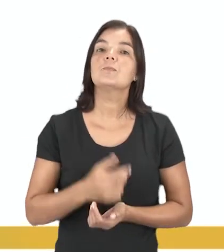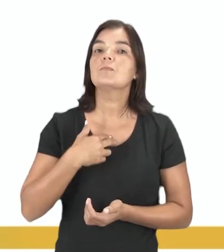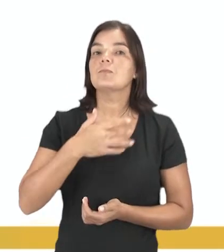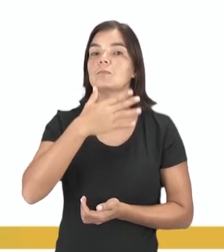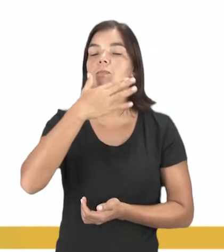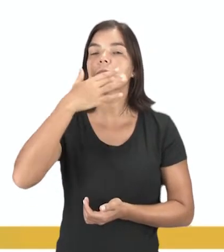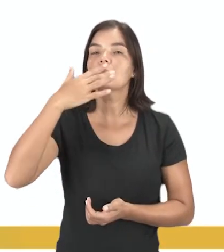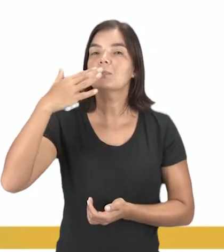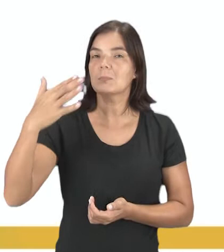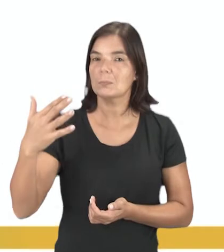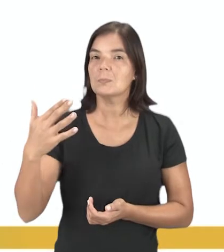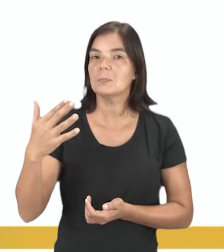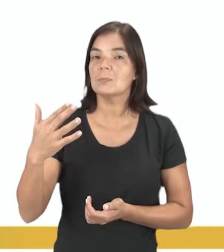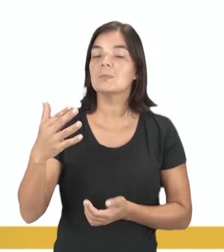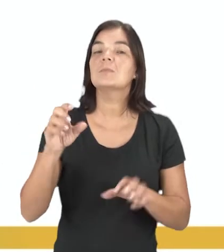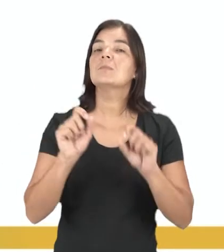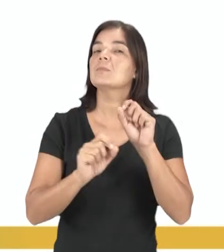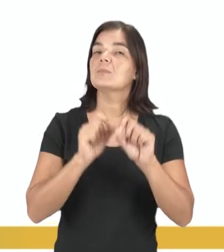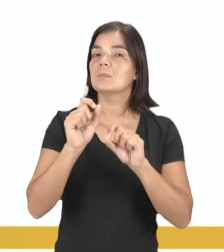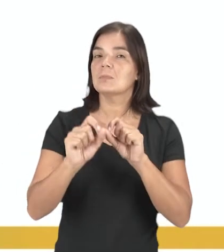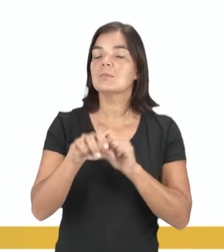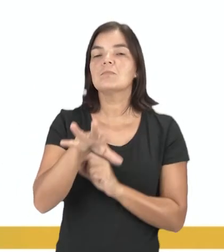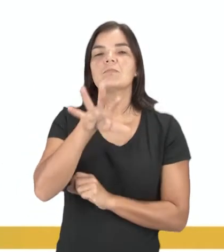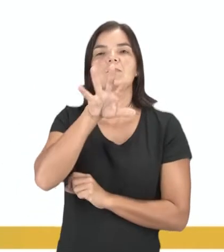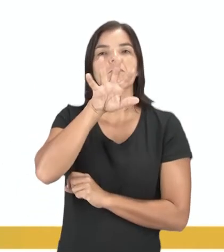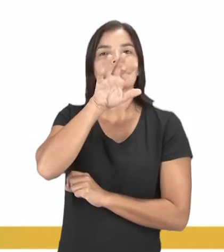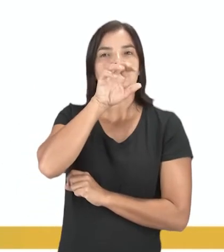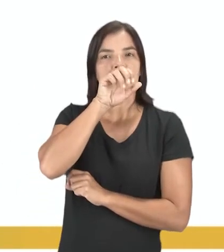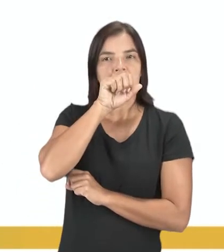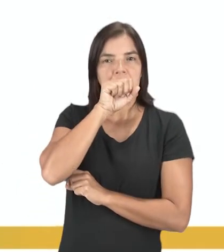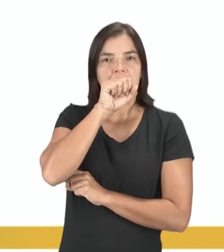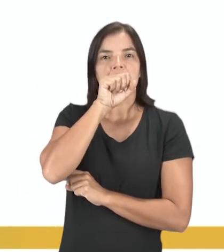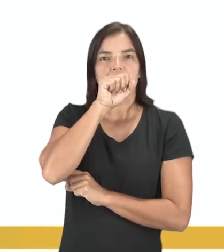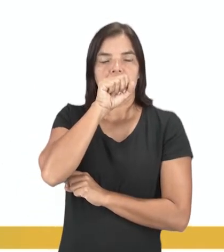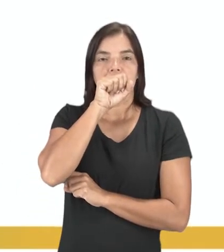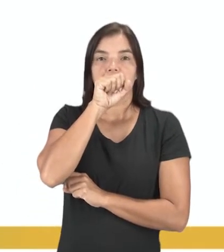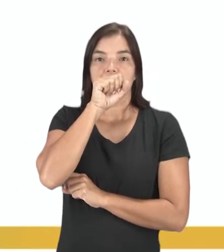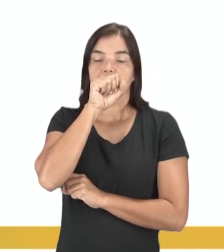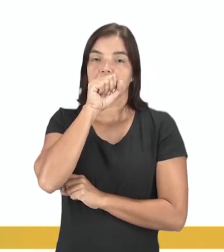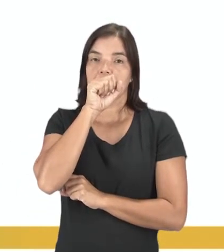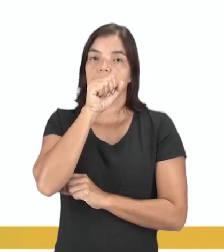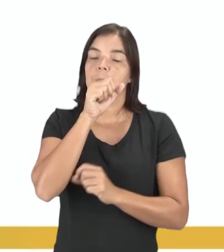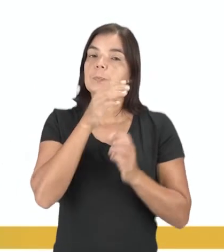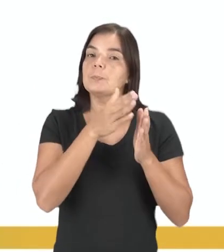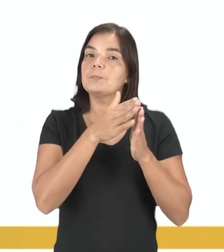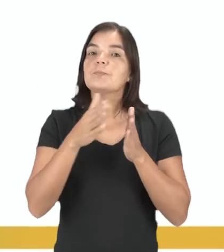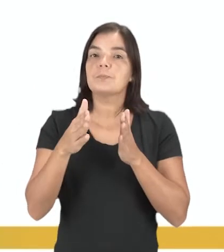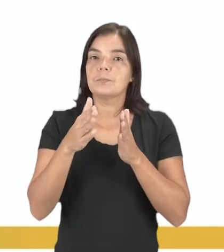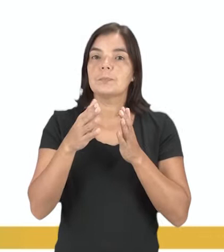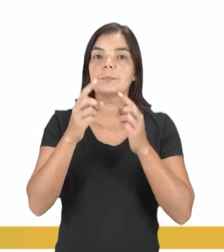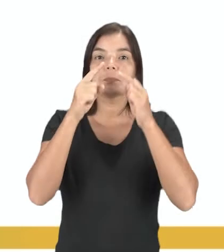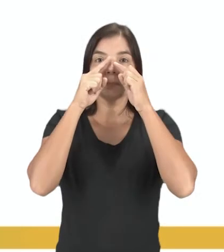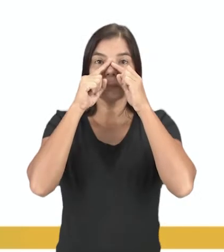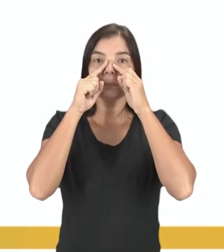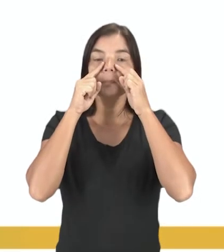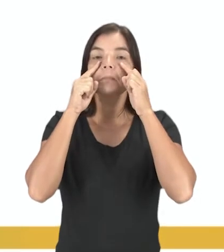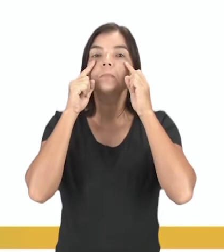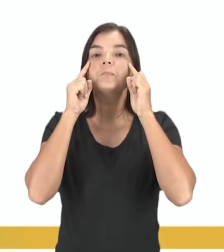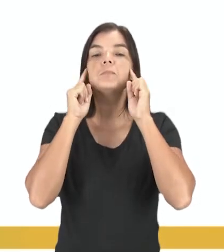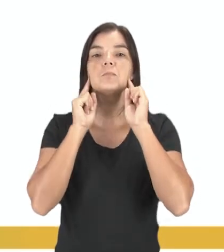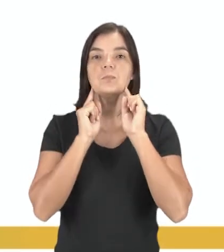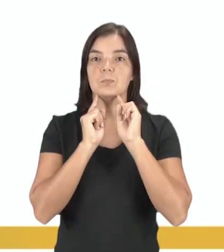substâncias aromáticas são exaladas, indo em direção à cavidade nasal.